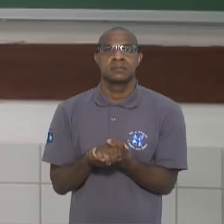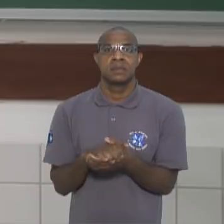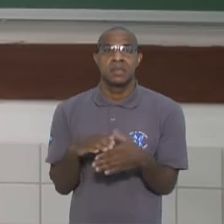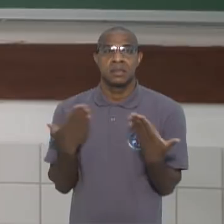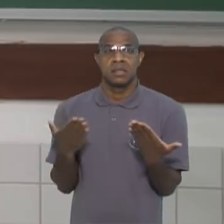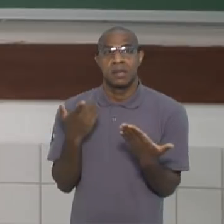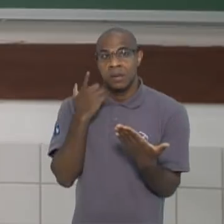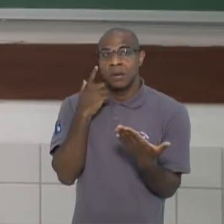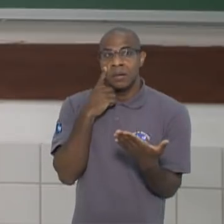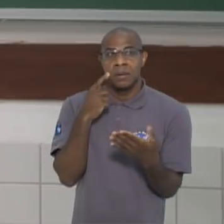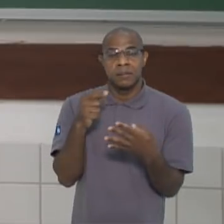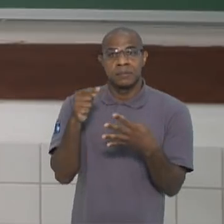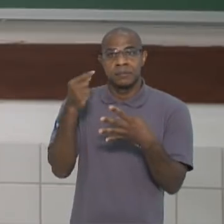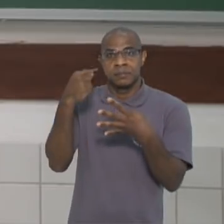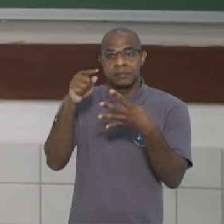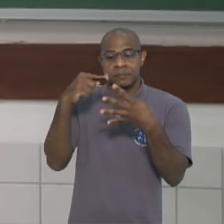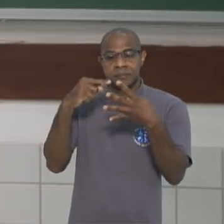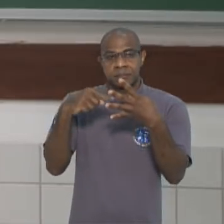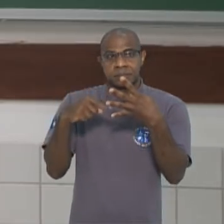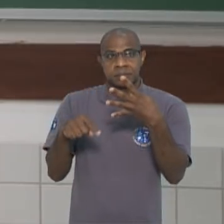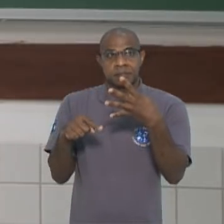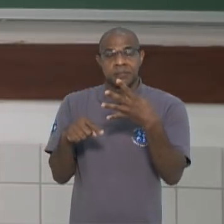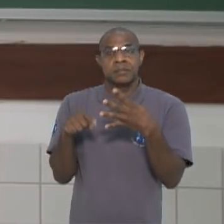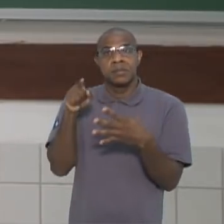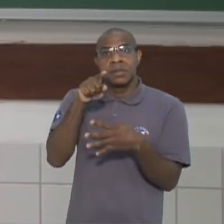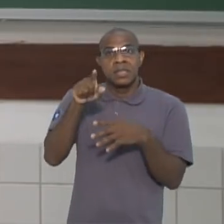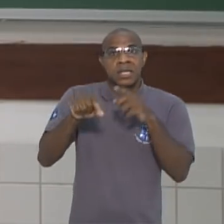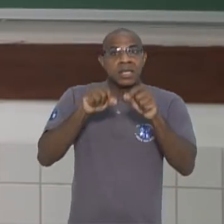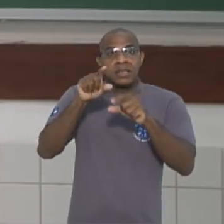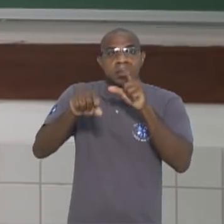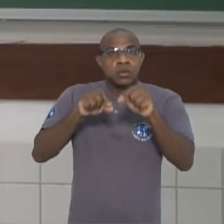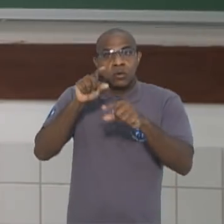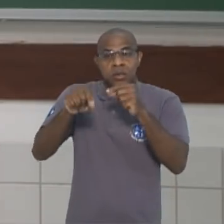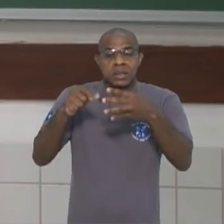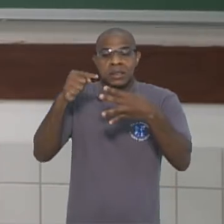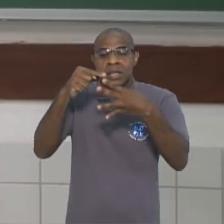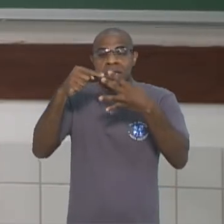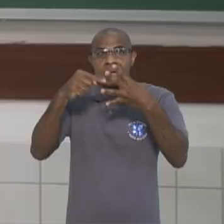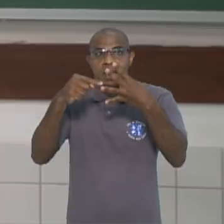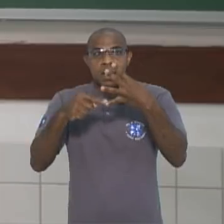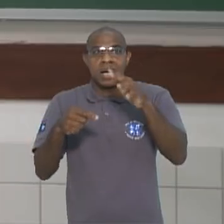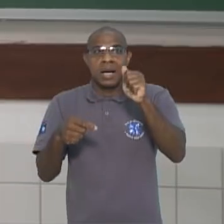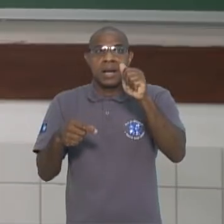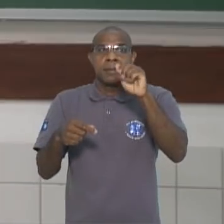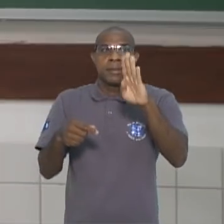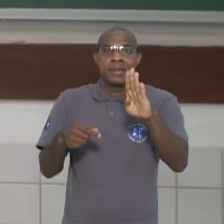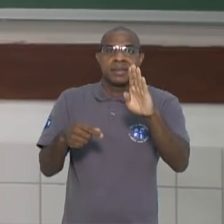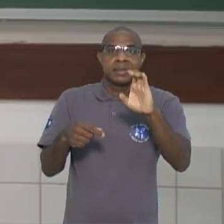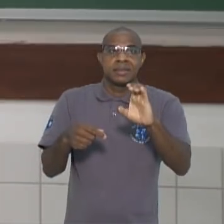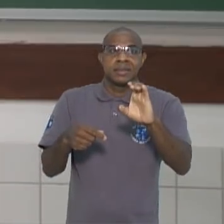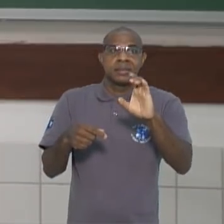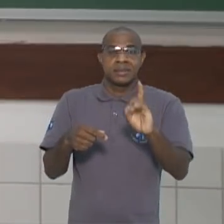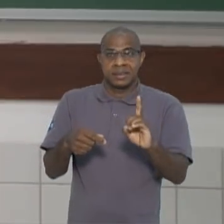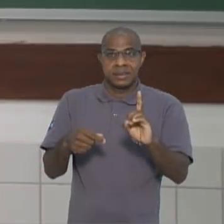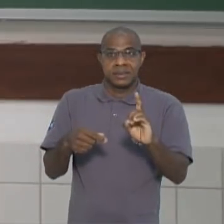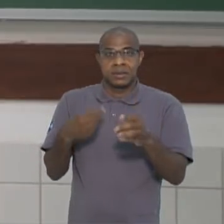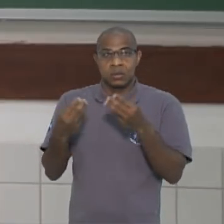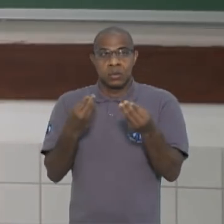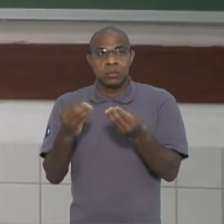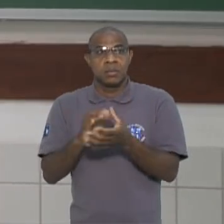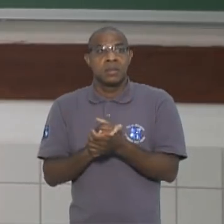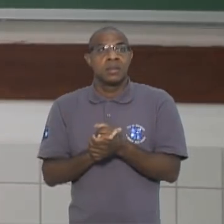Então, vamos à correção da atividade 2. Então, era para vocês escolherem uma das alternativas entre a letra A, B, C e D.